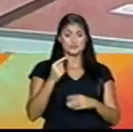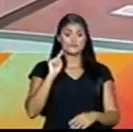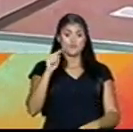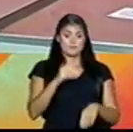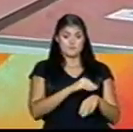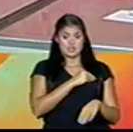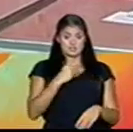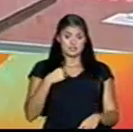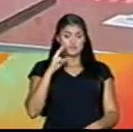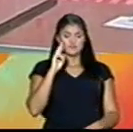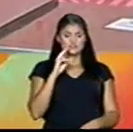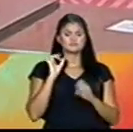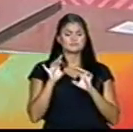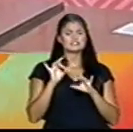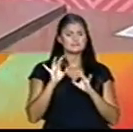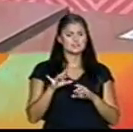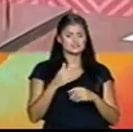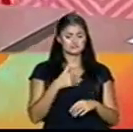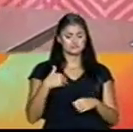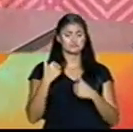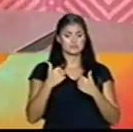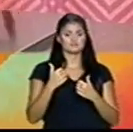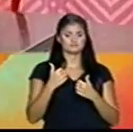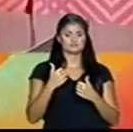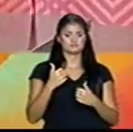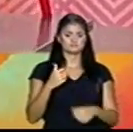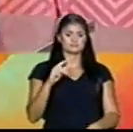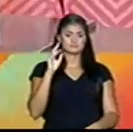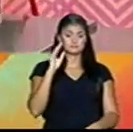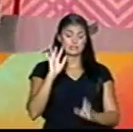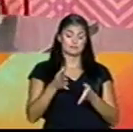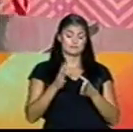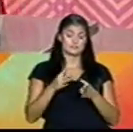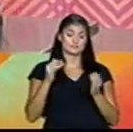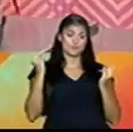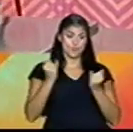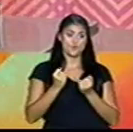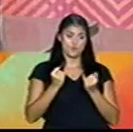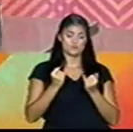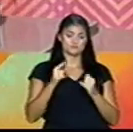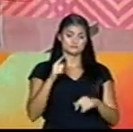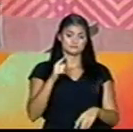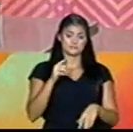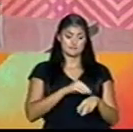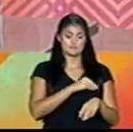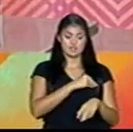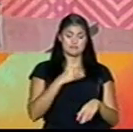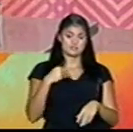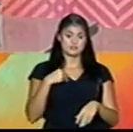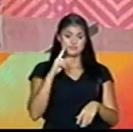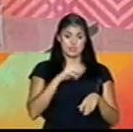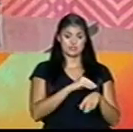um check-up, ver o que é que se passa, se está tudo bem comigo e preciso de emagrecer. E, entretanto, a minha médica, que